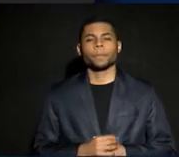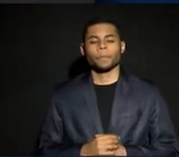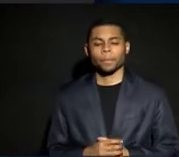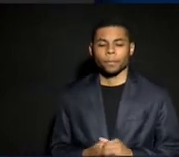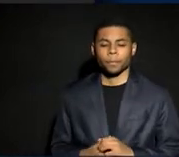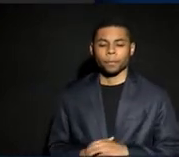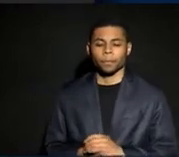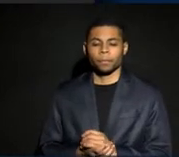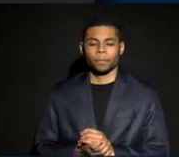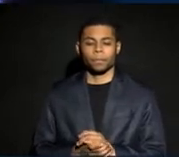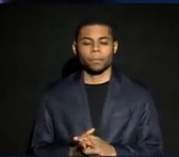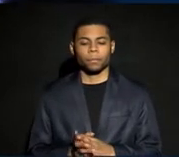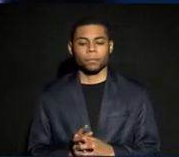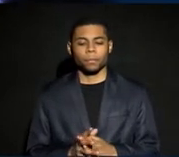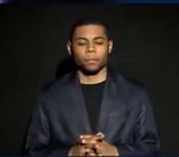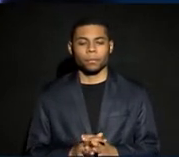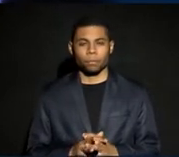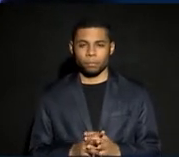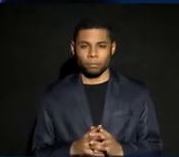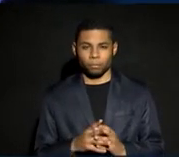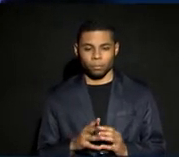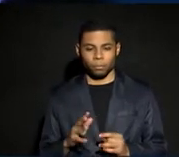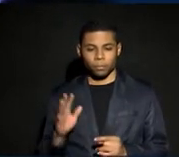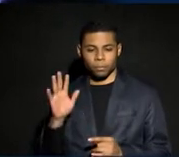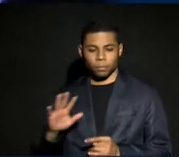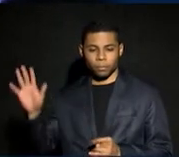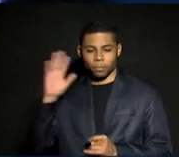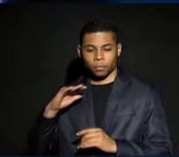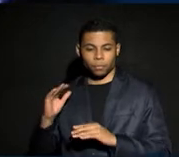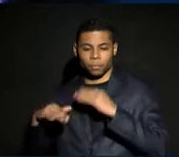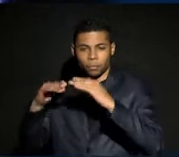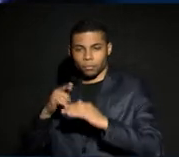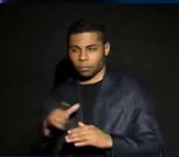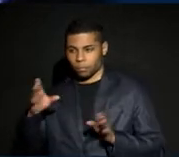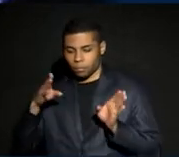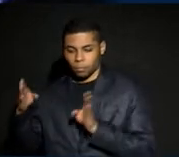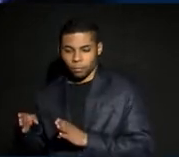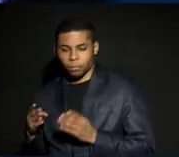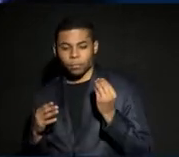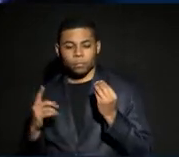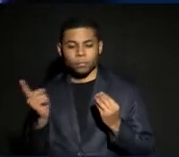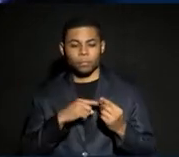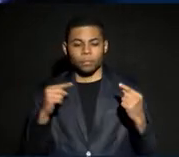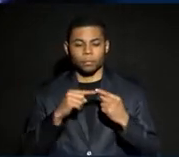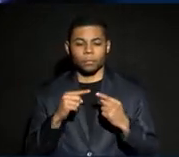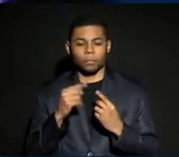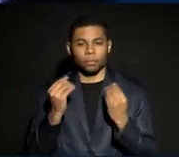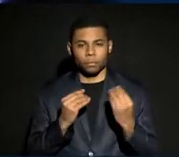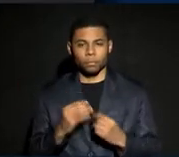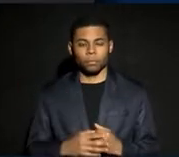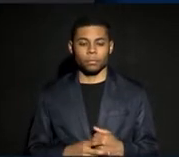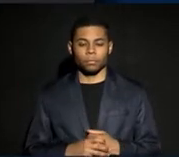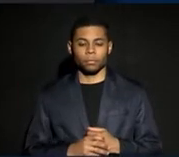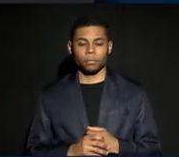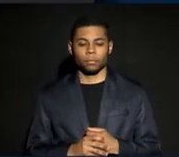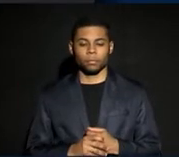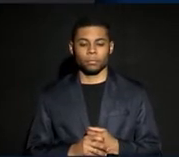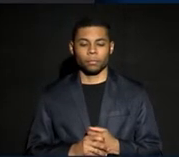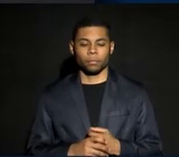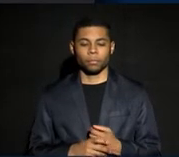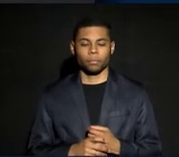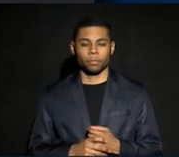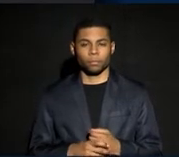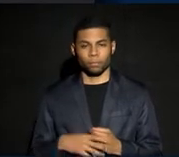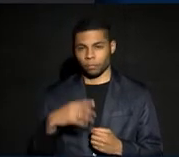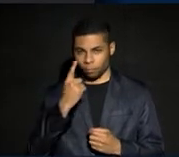Então, desigualdade, combate à desigualdade de um lado, Estado indutor do crescimento do outro. Como é que eles se conversam? Não, em primeiro lugar,